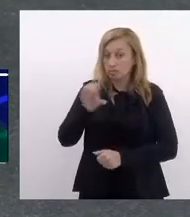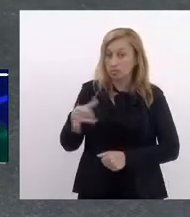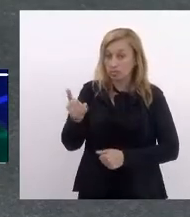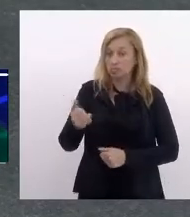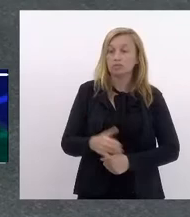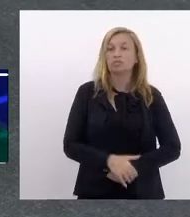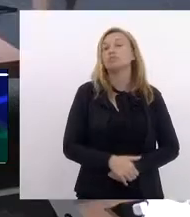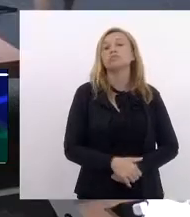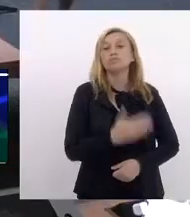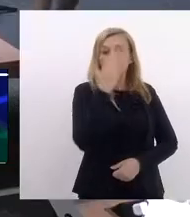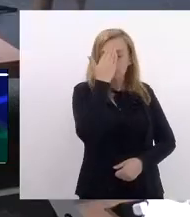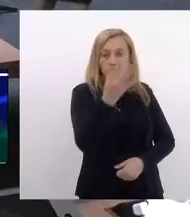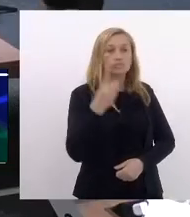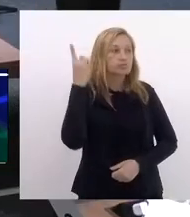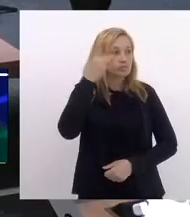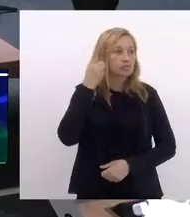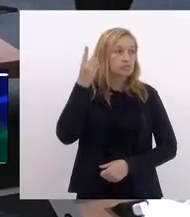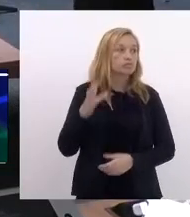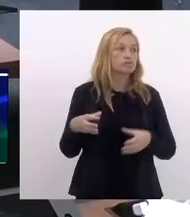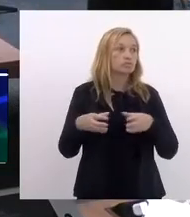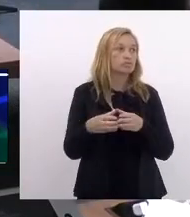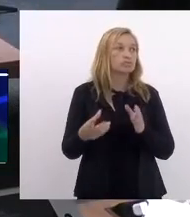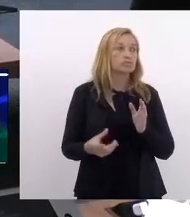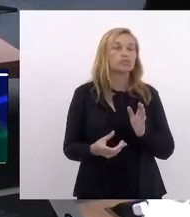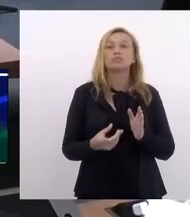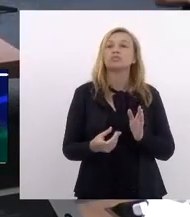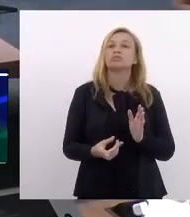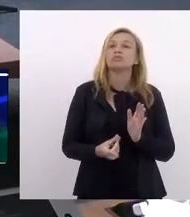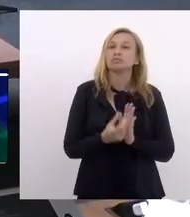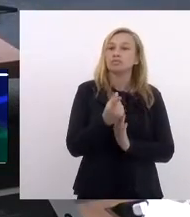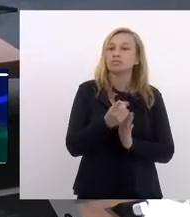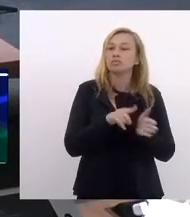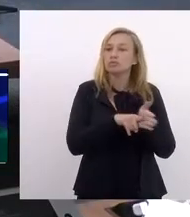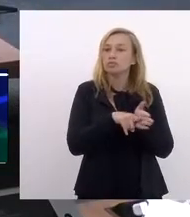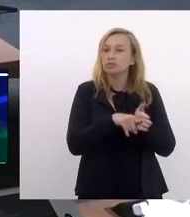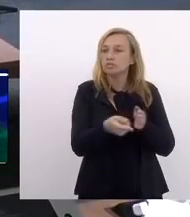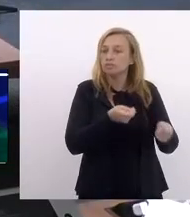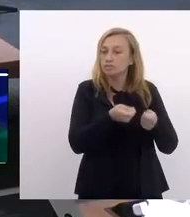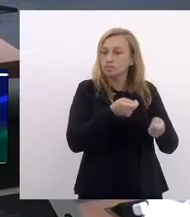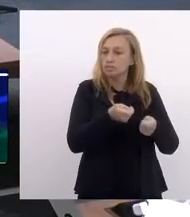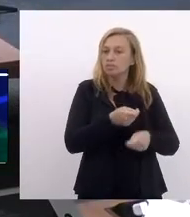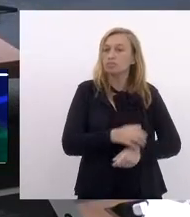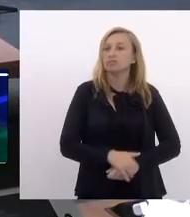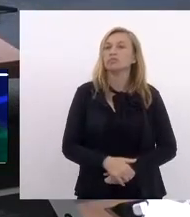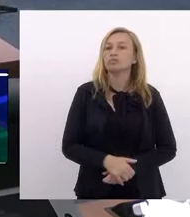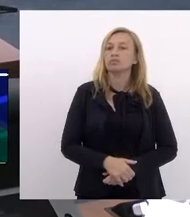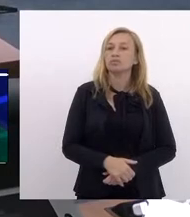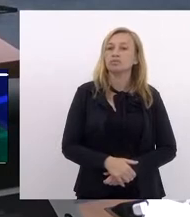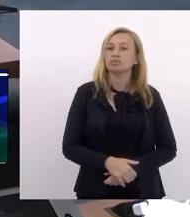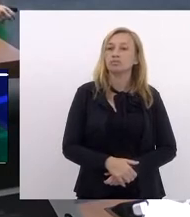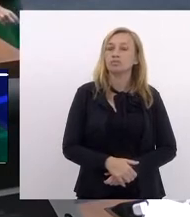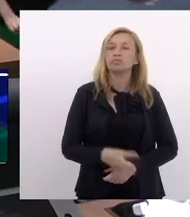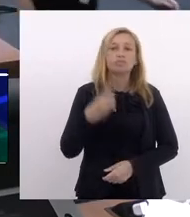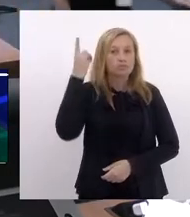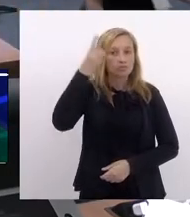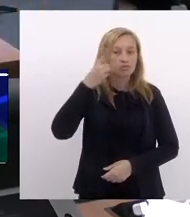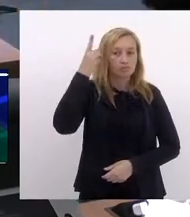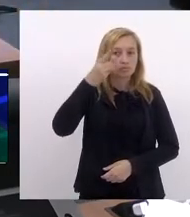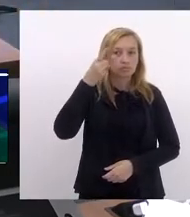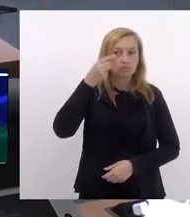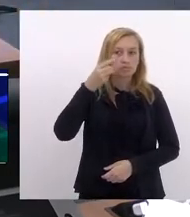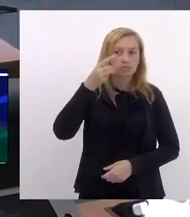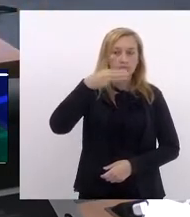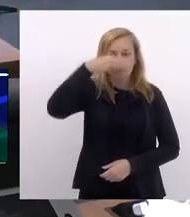CCJ. Obrigada, deputada. Pela Comissão de Orçamentos, Finanças, Fiscalização Financeira e Controle, deputado